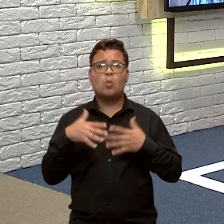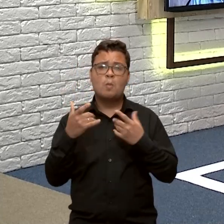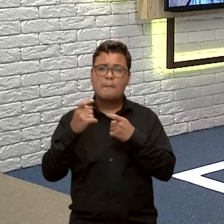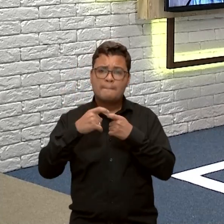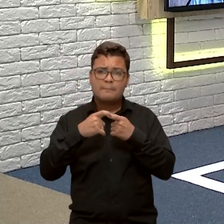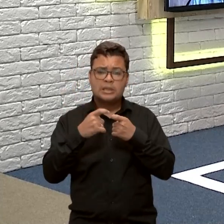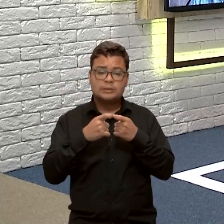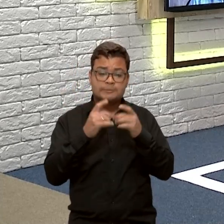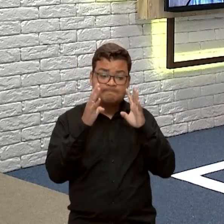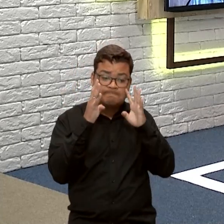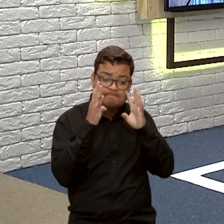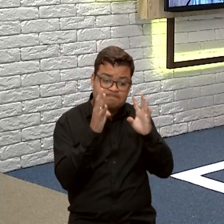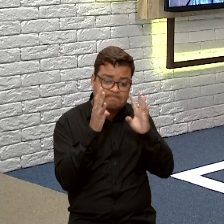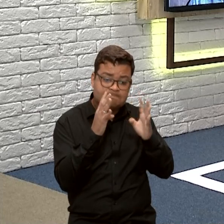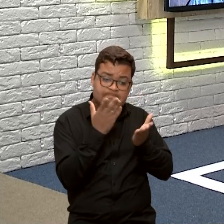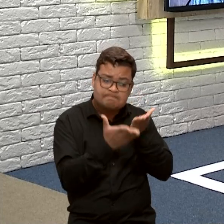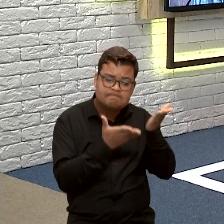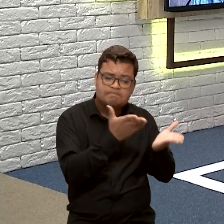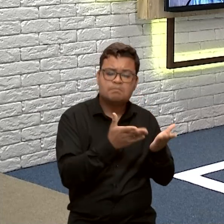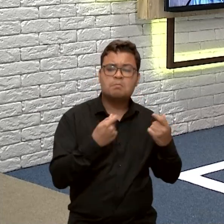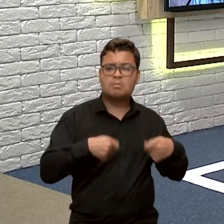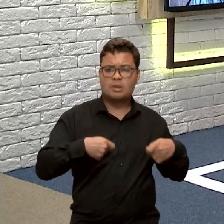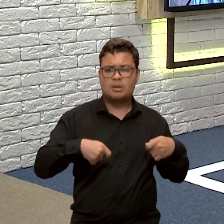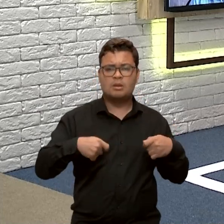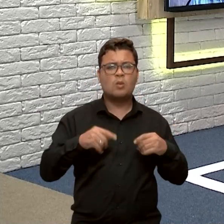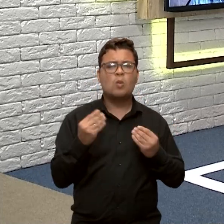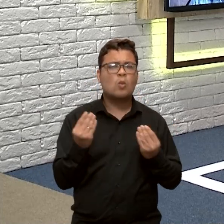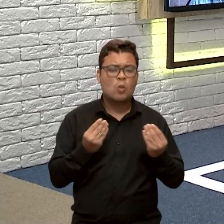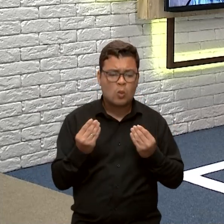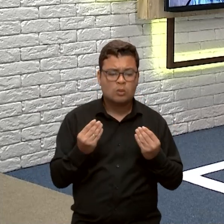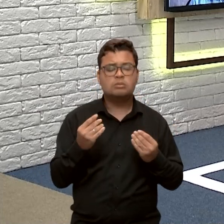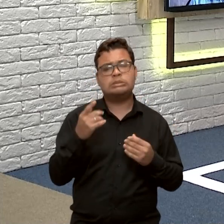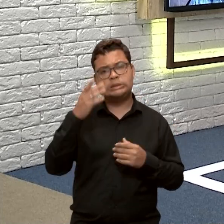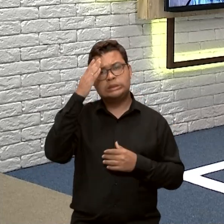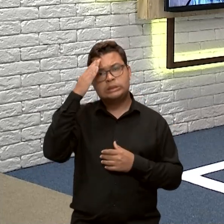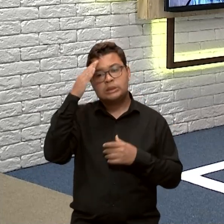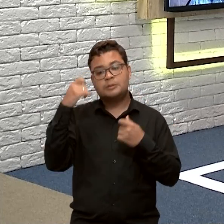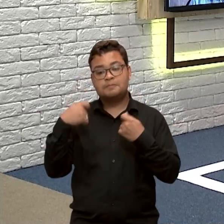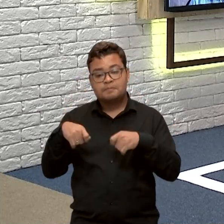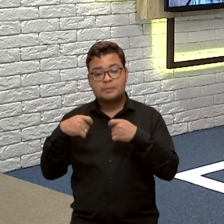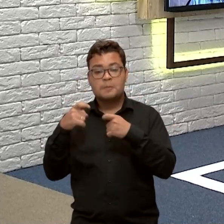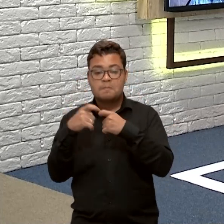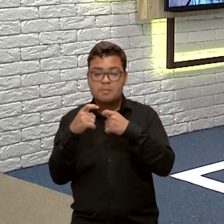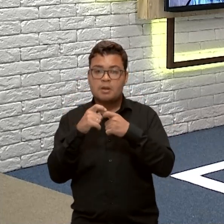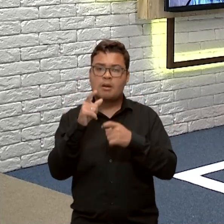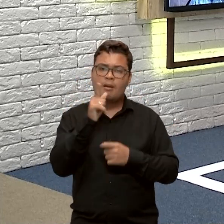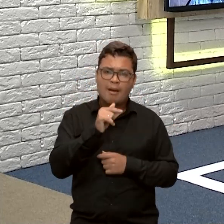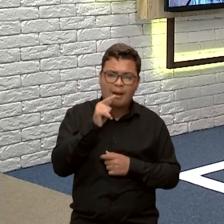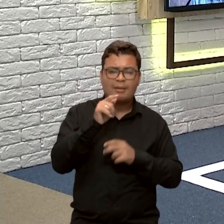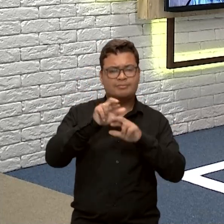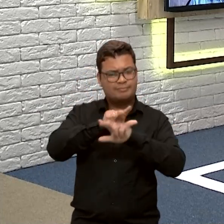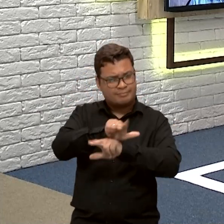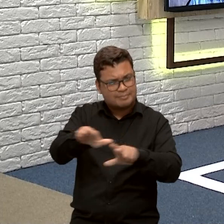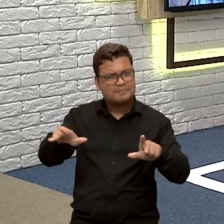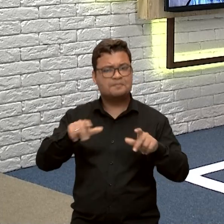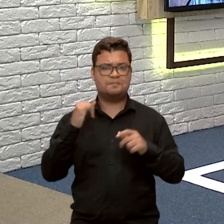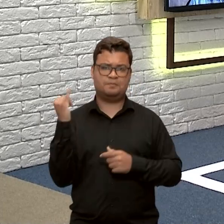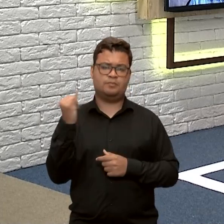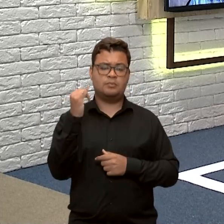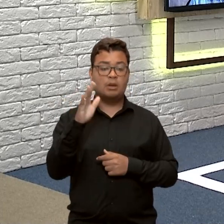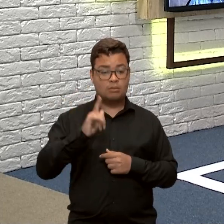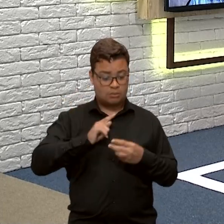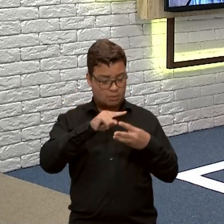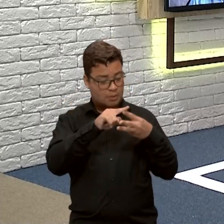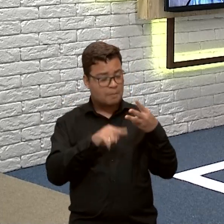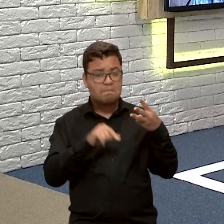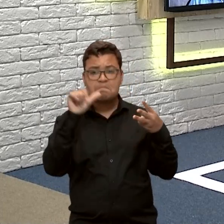que necessite de mais cuidado, que possa gerar casos mais graves ou que